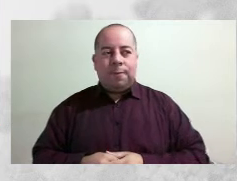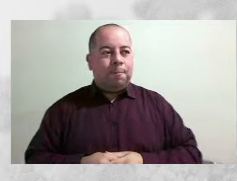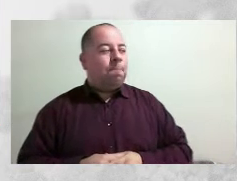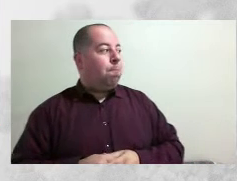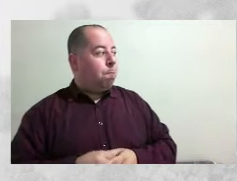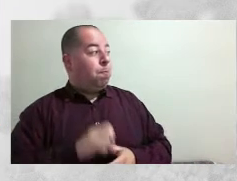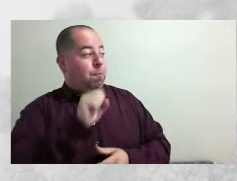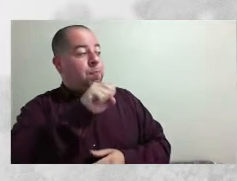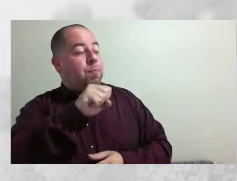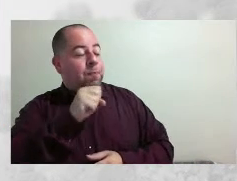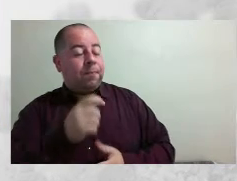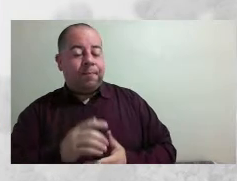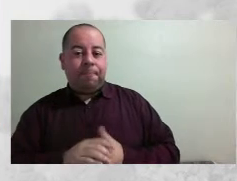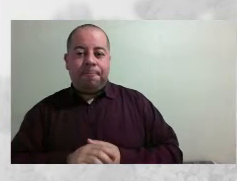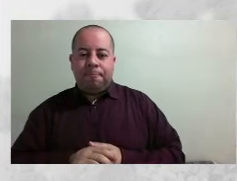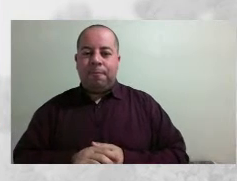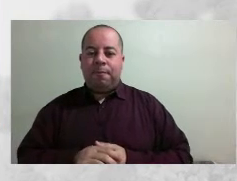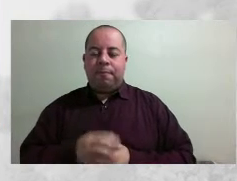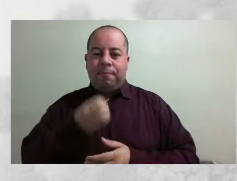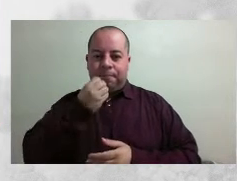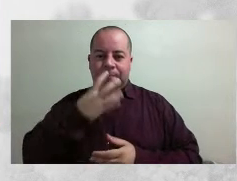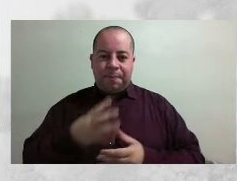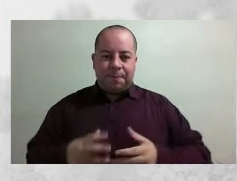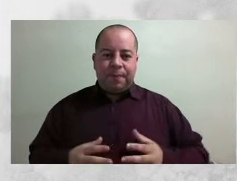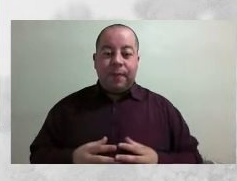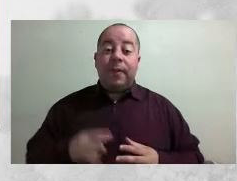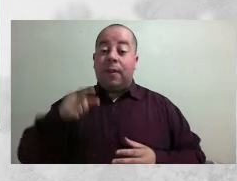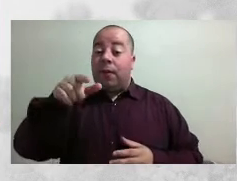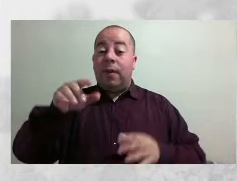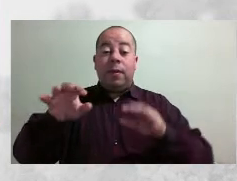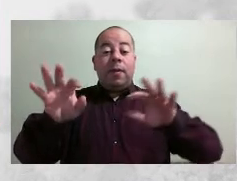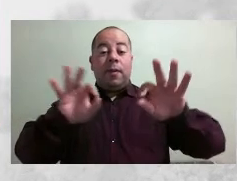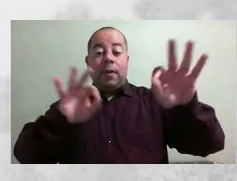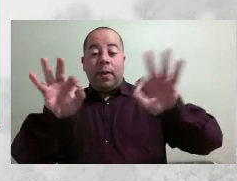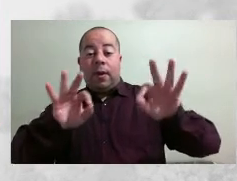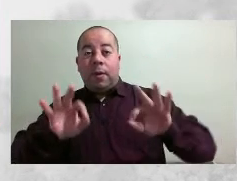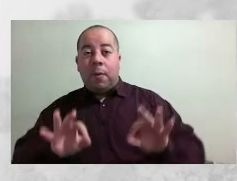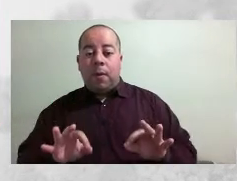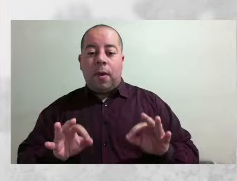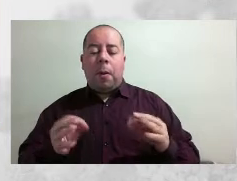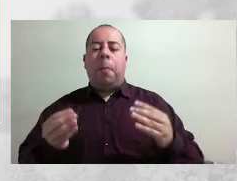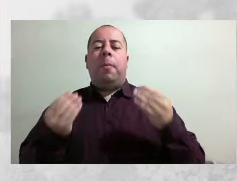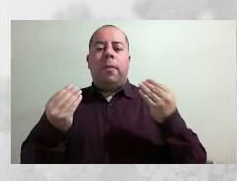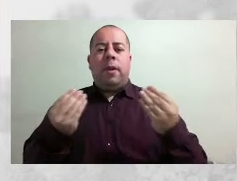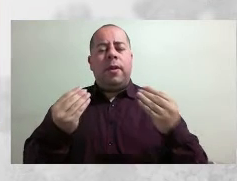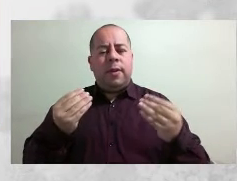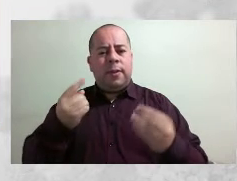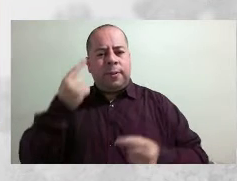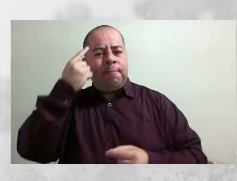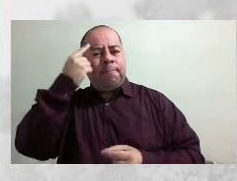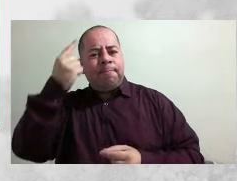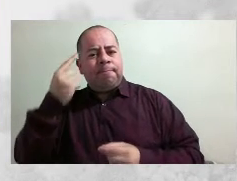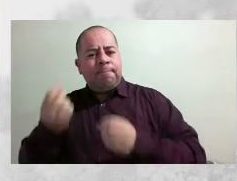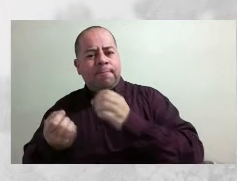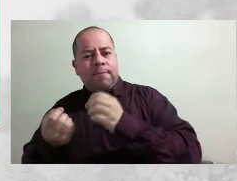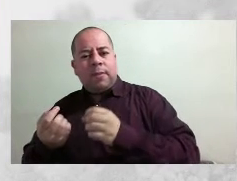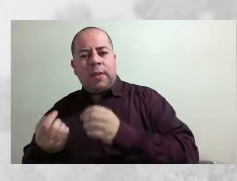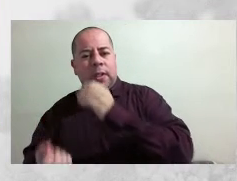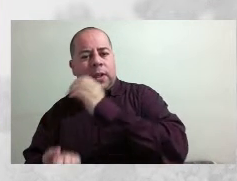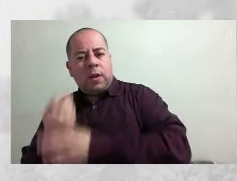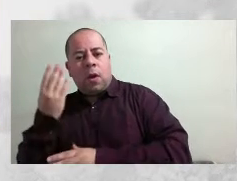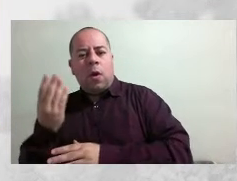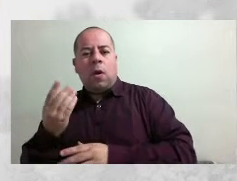projeto? Sim, então, Emanuele, esse projeto ele surgiu, né, de